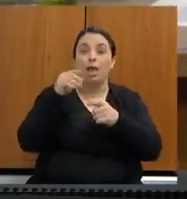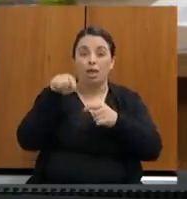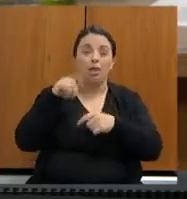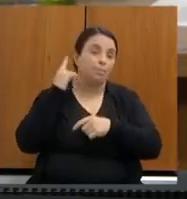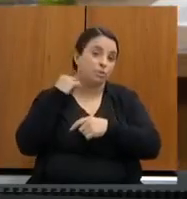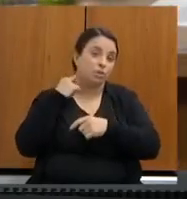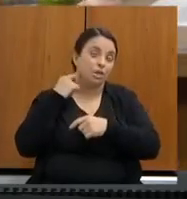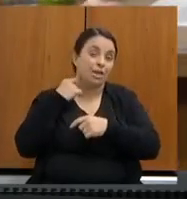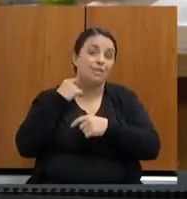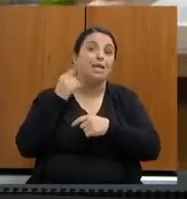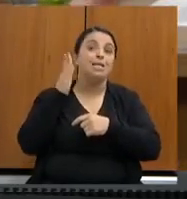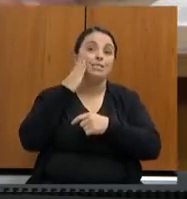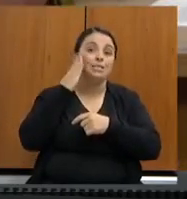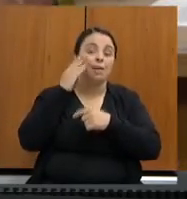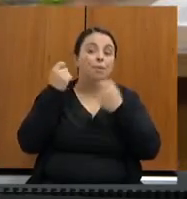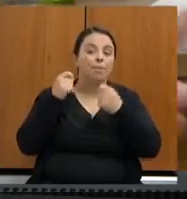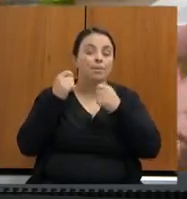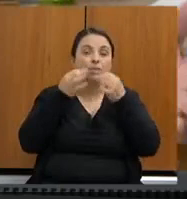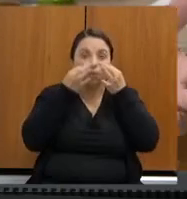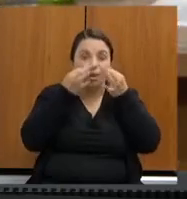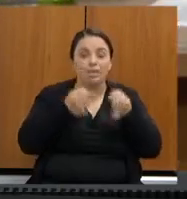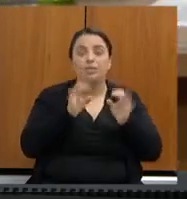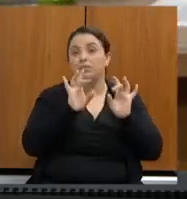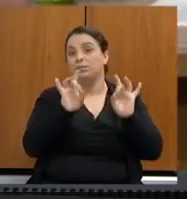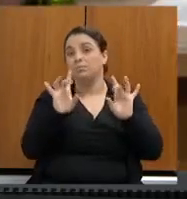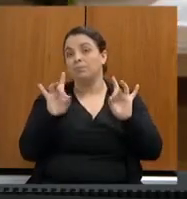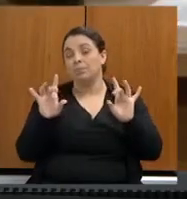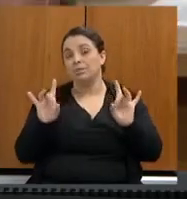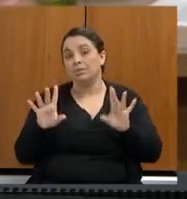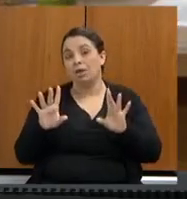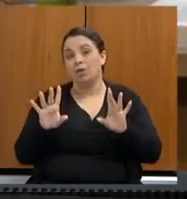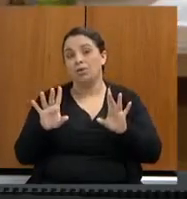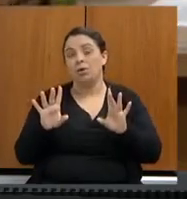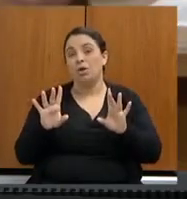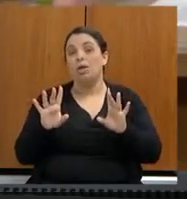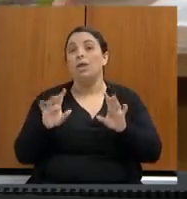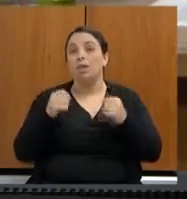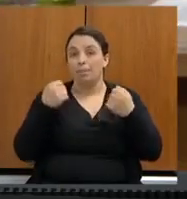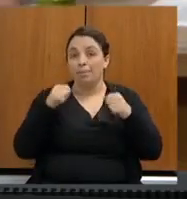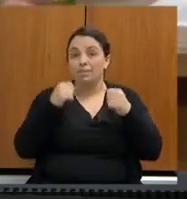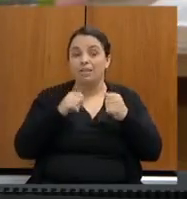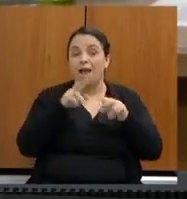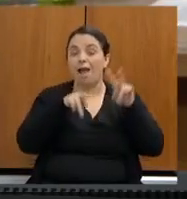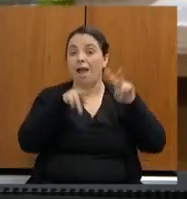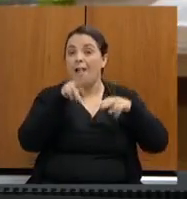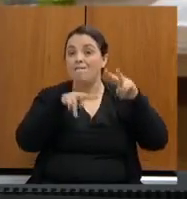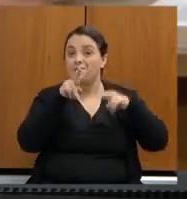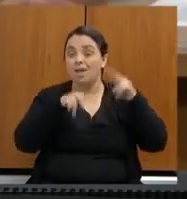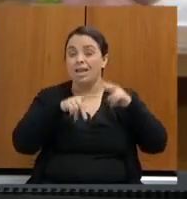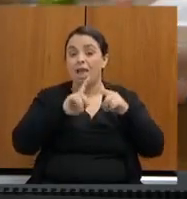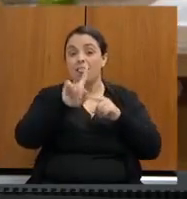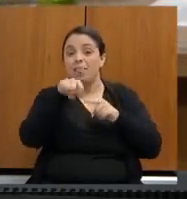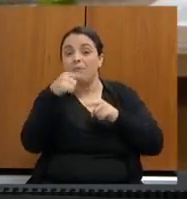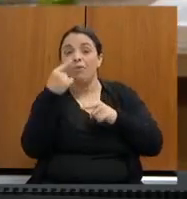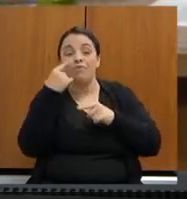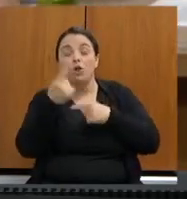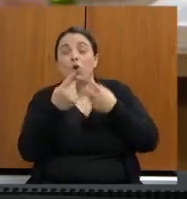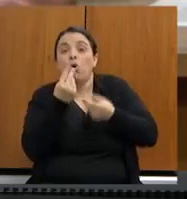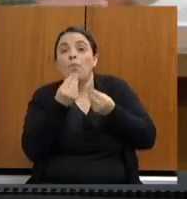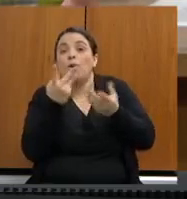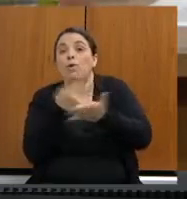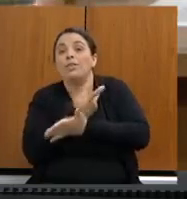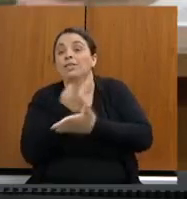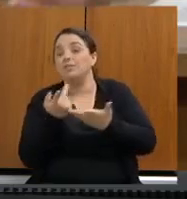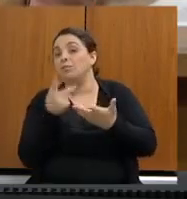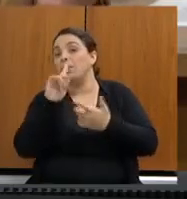porque alguém vai tá olhando aquele ps dele né aquele redes e ele vai ter que dar uma resposta como é que foi o tratamento então mais humanitário